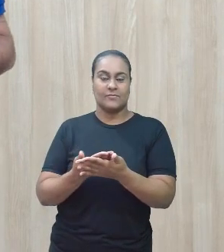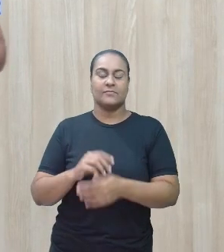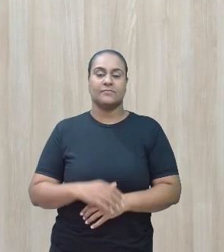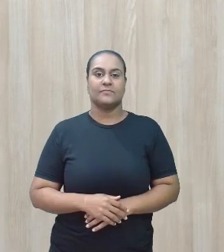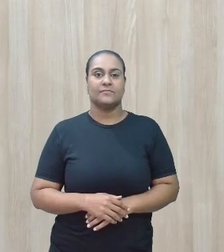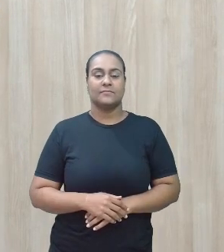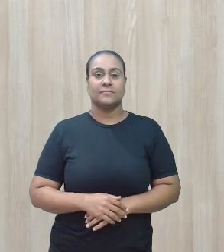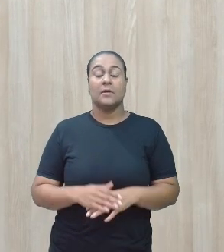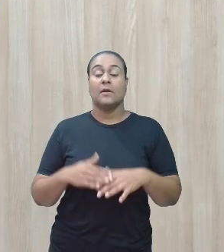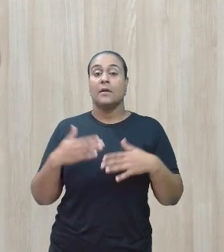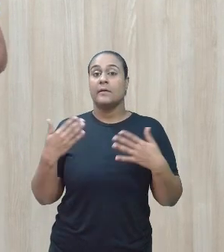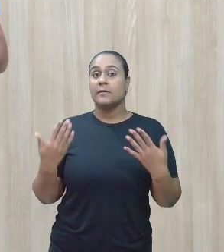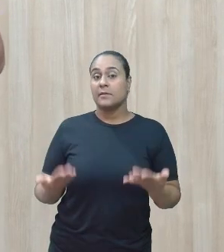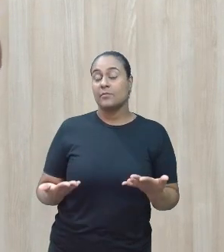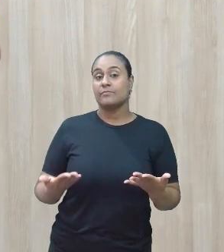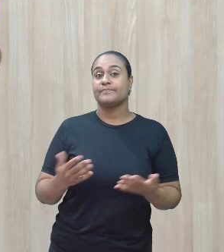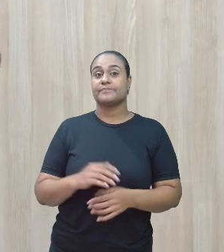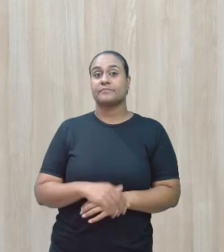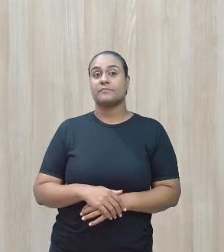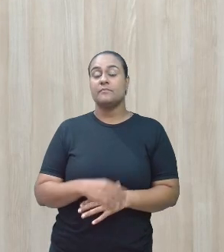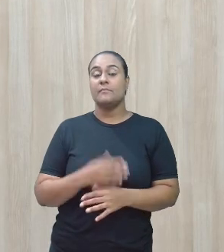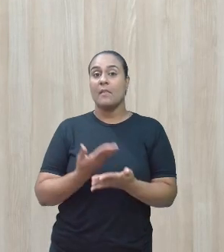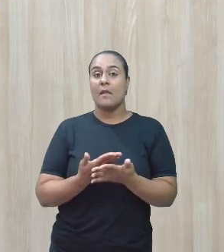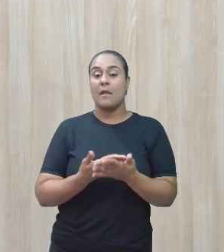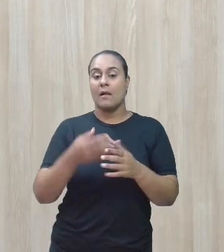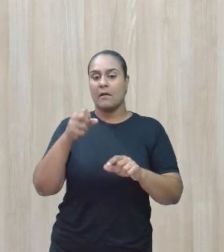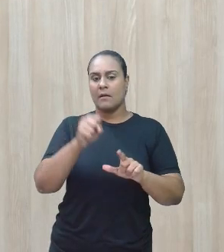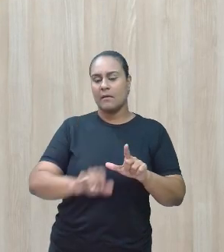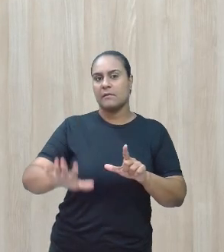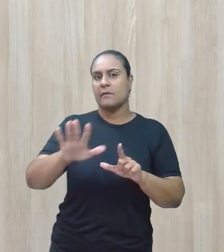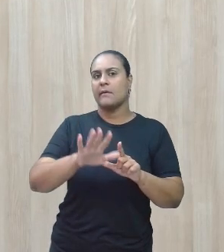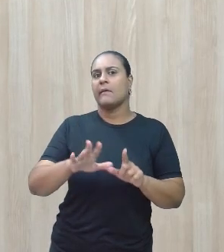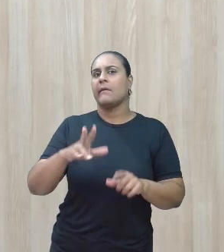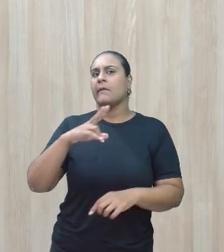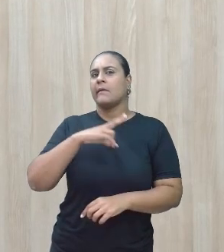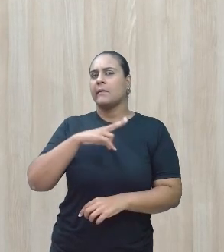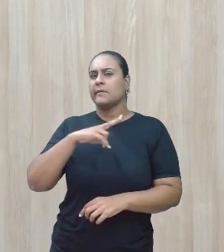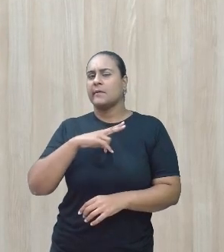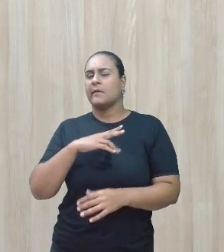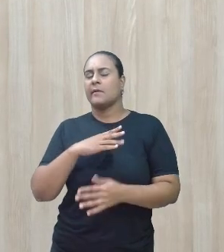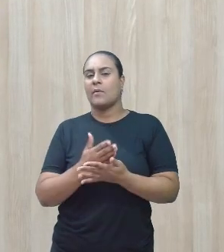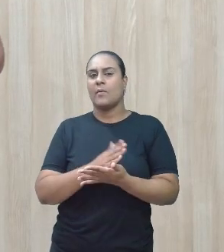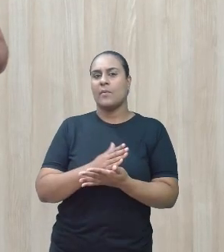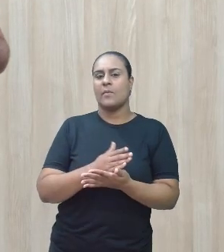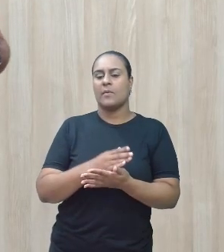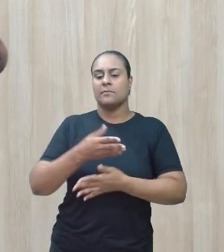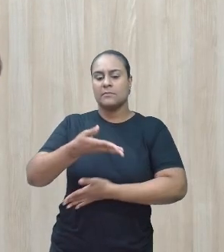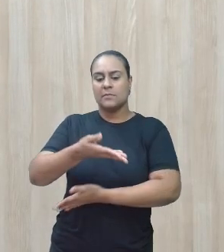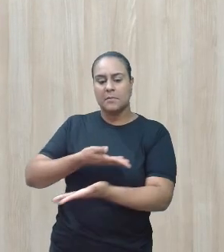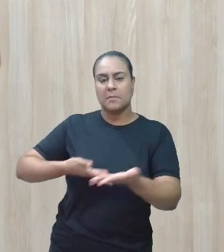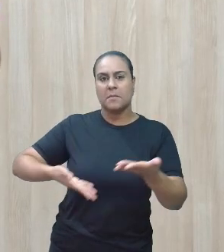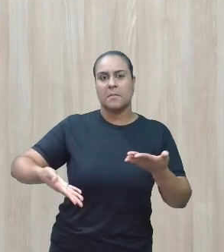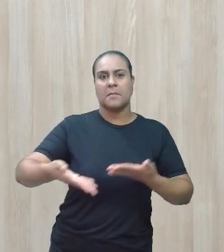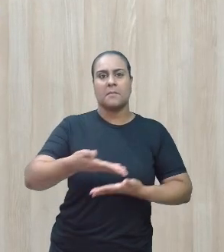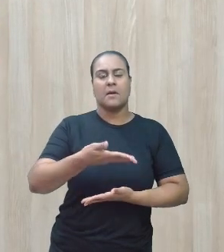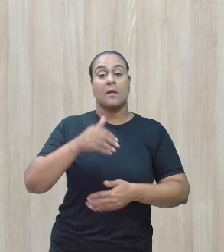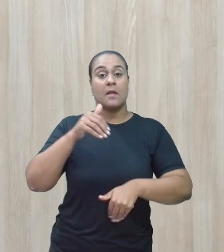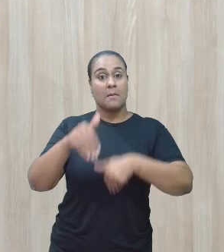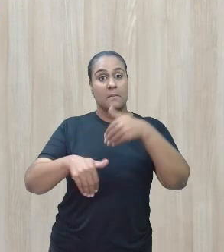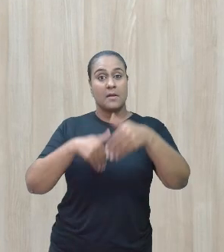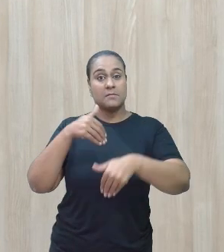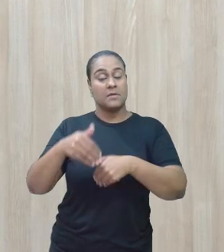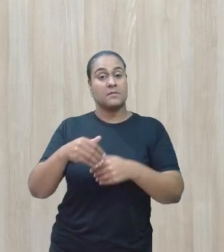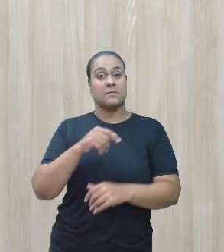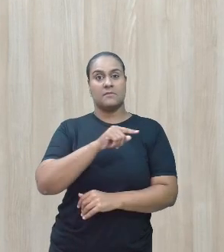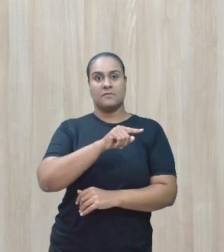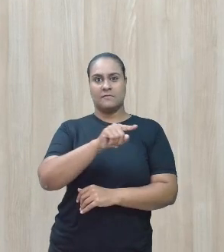Então, mais uma vez, a aula digital ela tem algumas situações, a interação ela é muito importante e essa